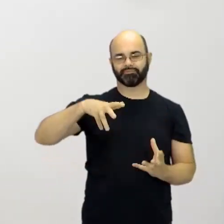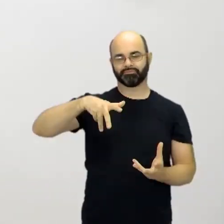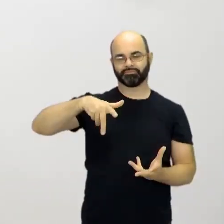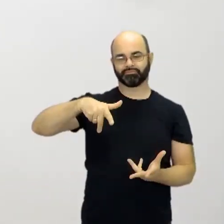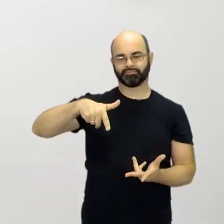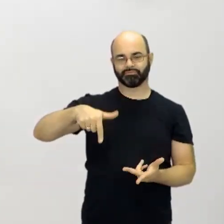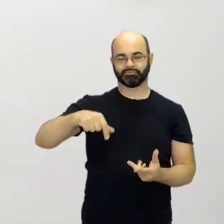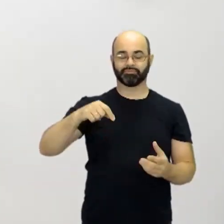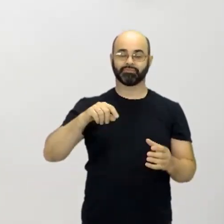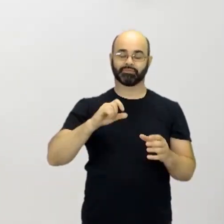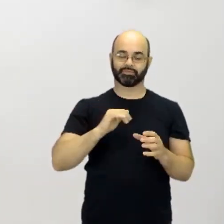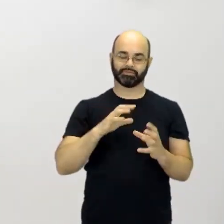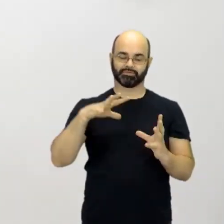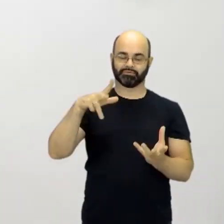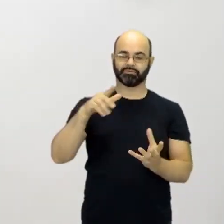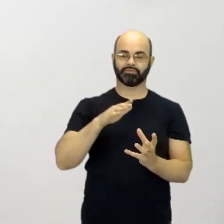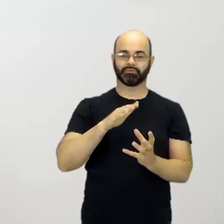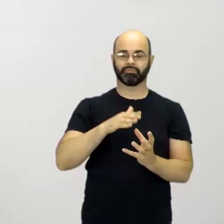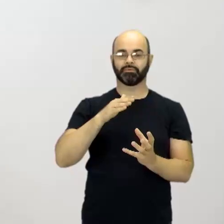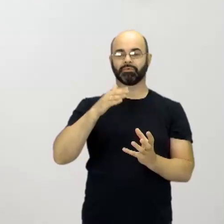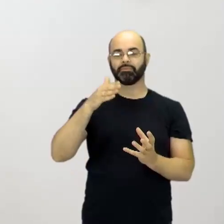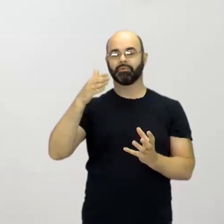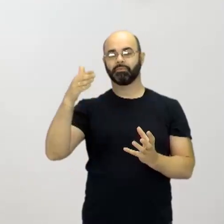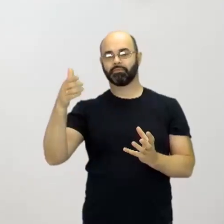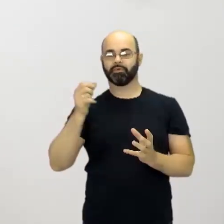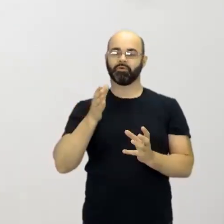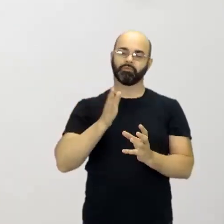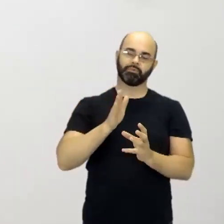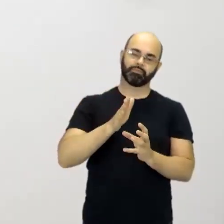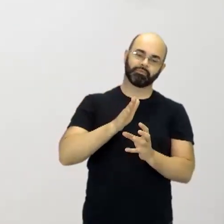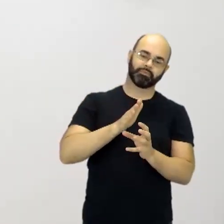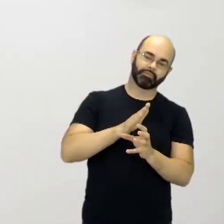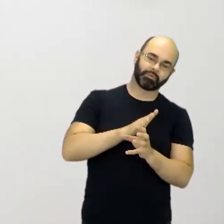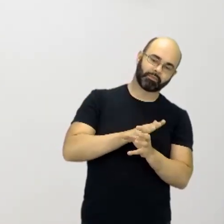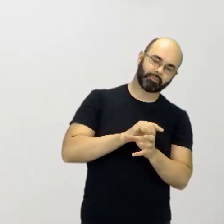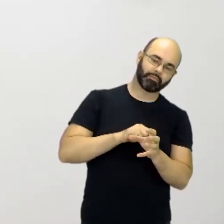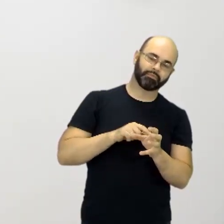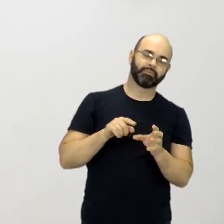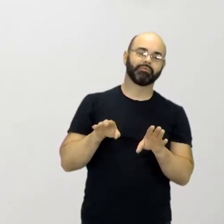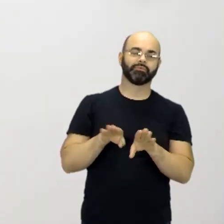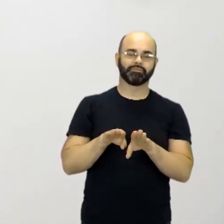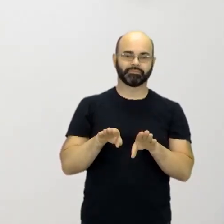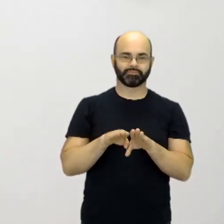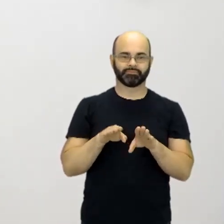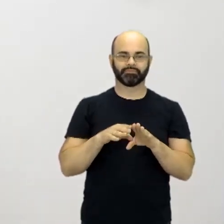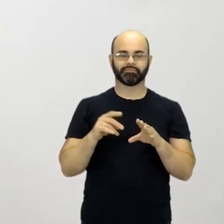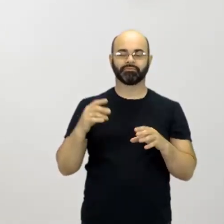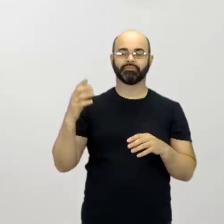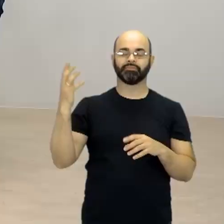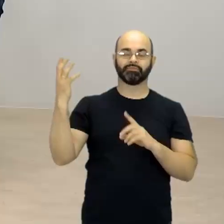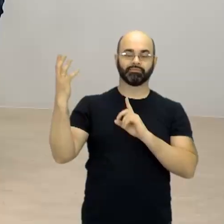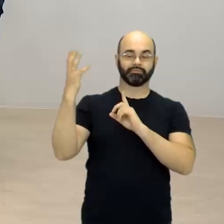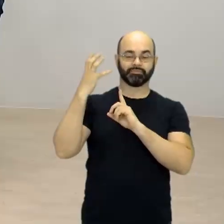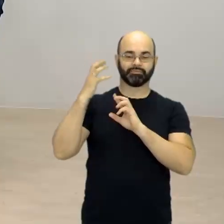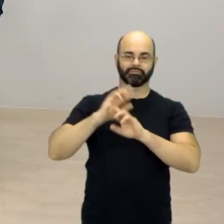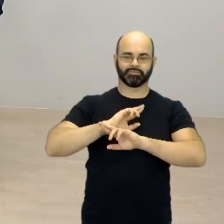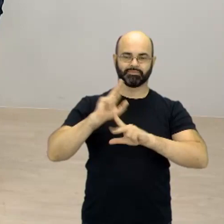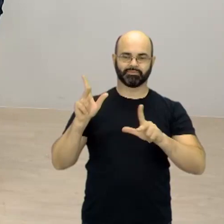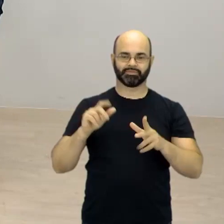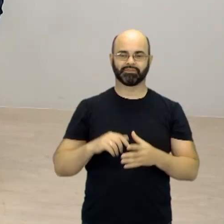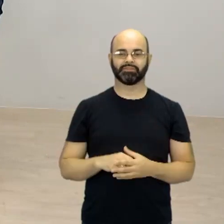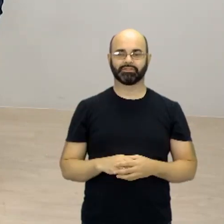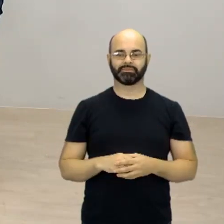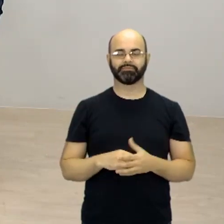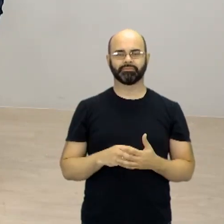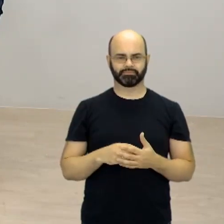equatoriais ou para norte ou para su muito bem e vão para outra enquete enquete